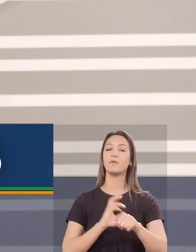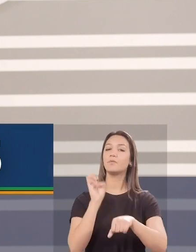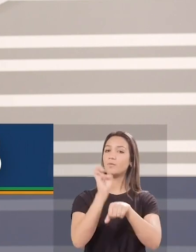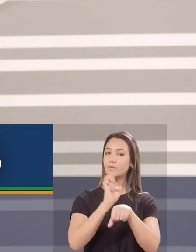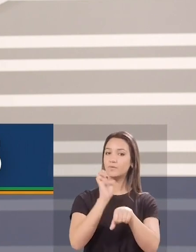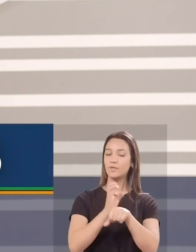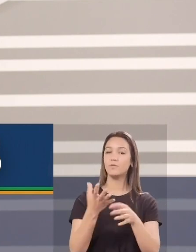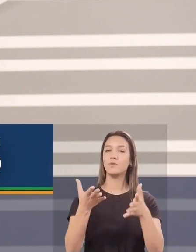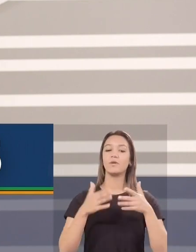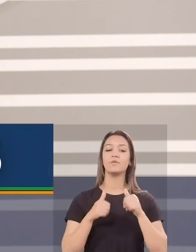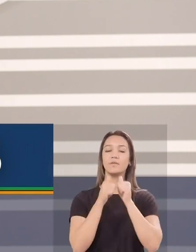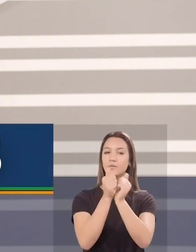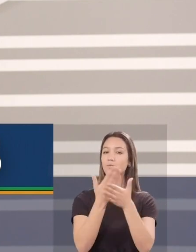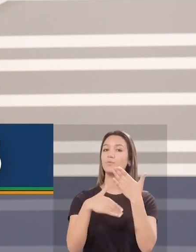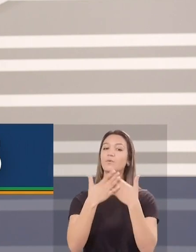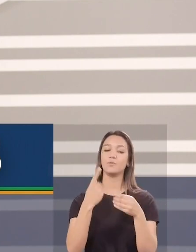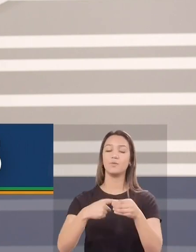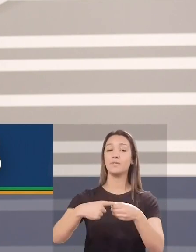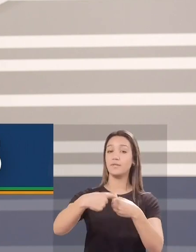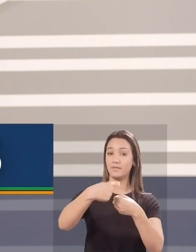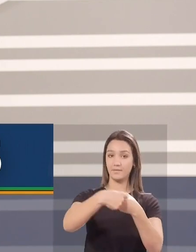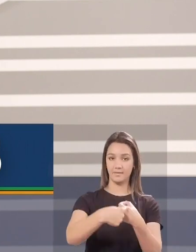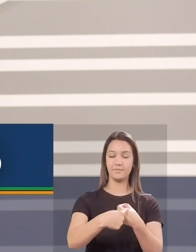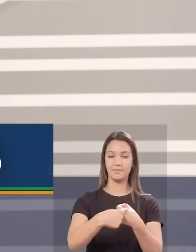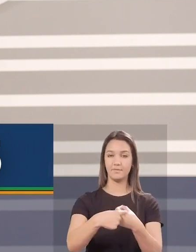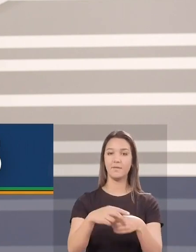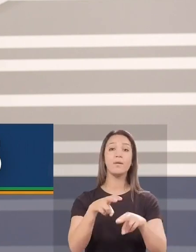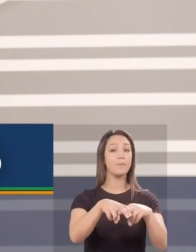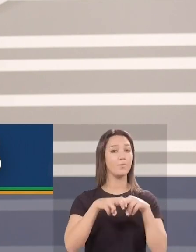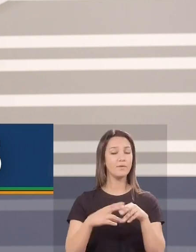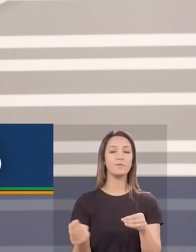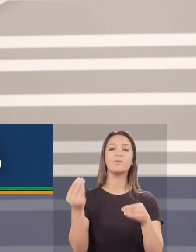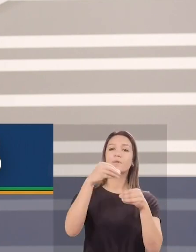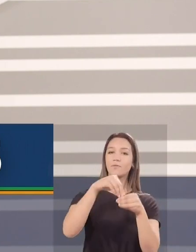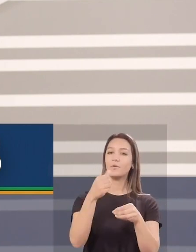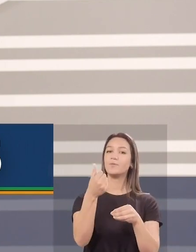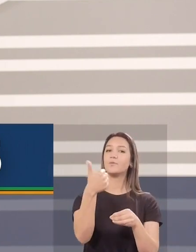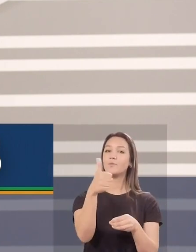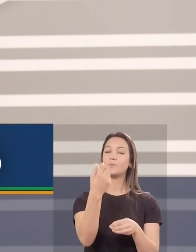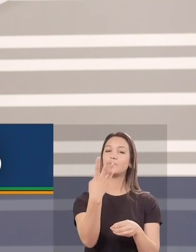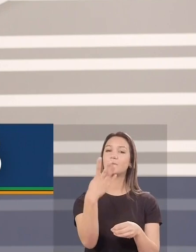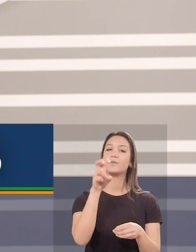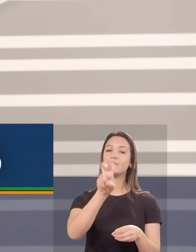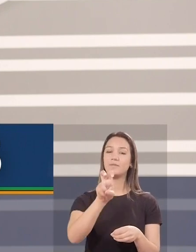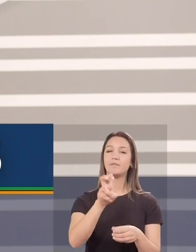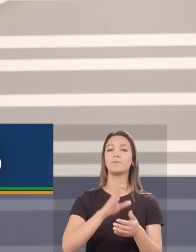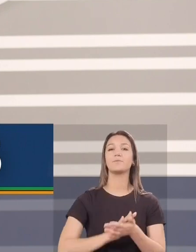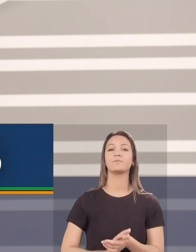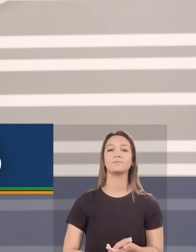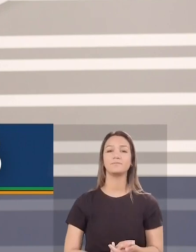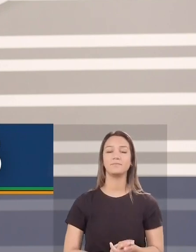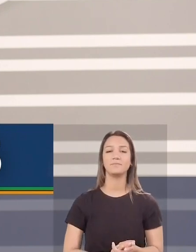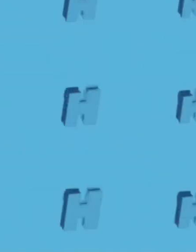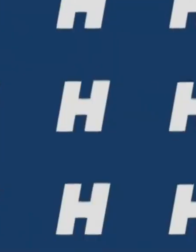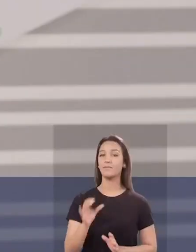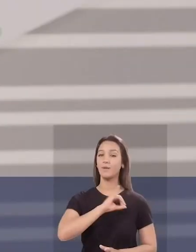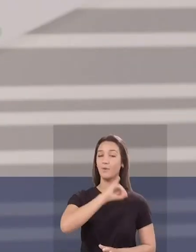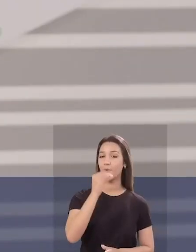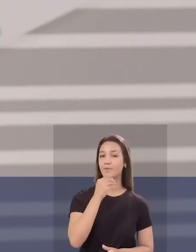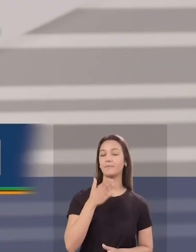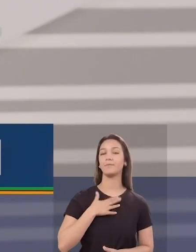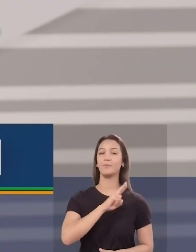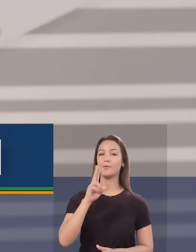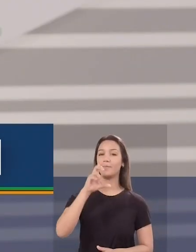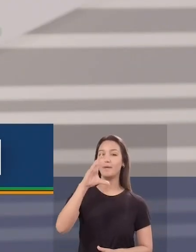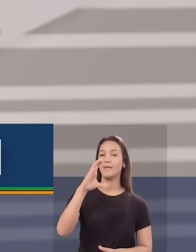estado e quero estar presente em todos os municípios para defender os seus interesses. Por isso, vote 1145 Marcos Peixoto, deputado federal. Se liga